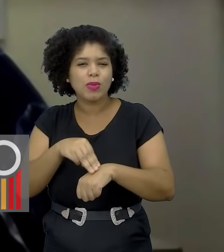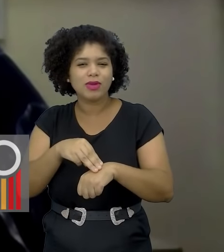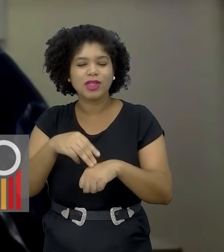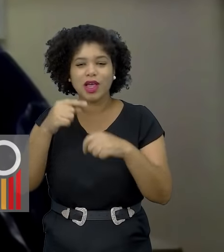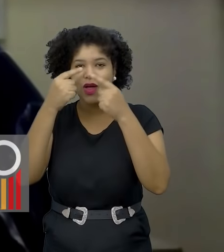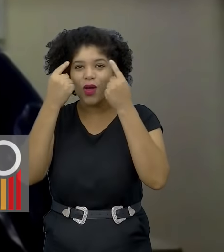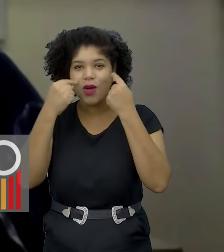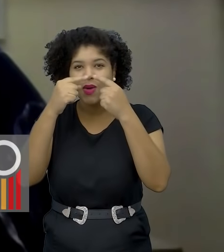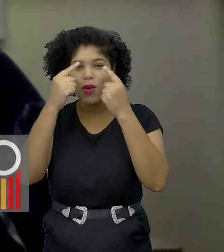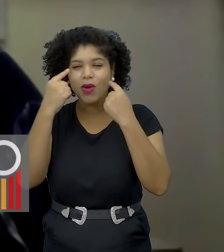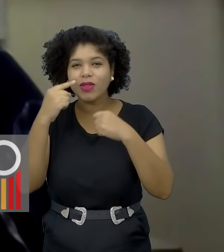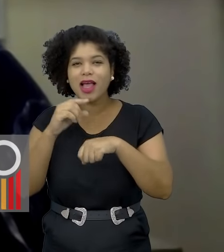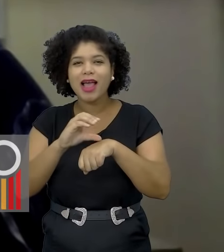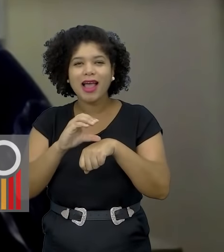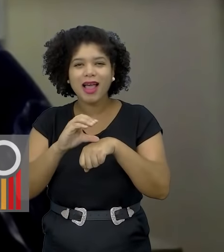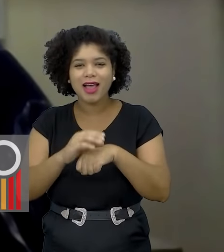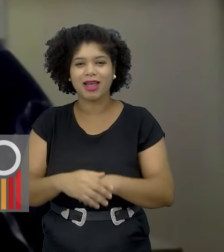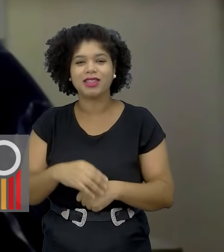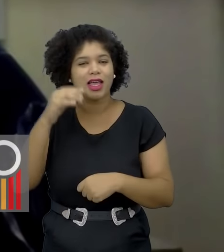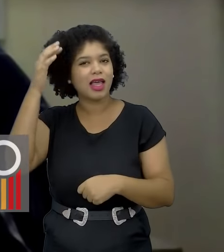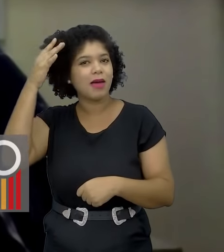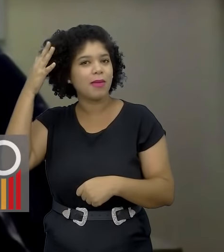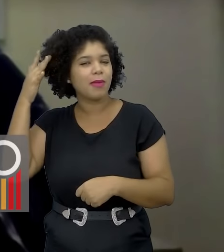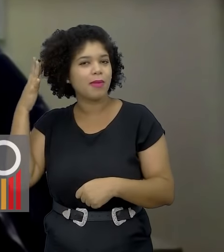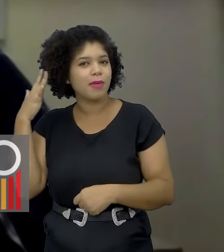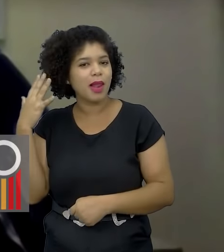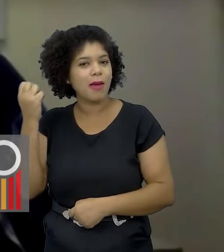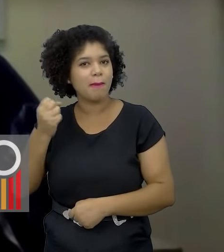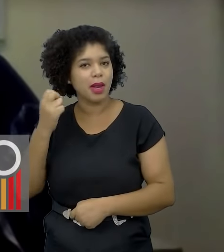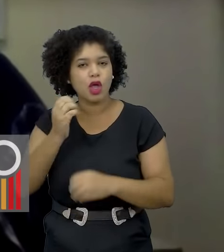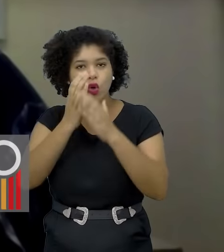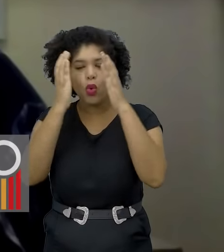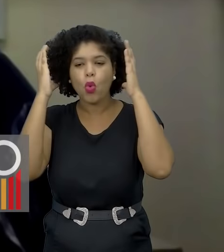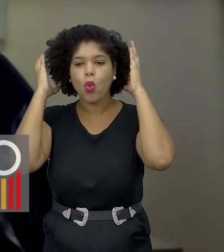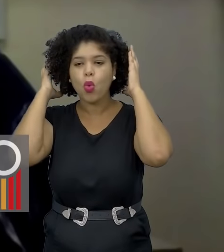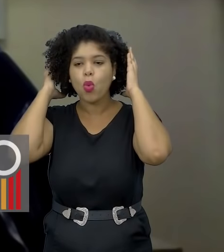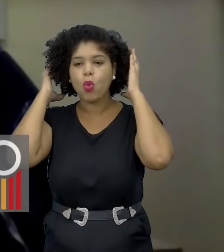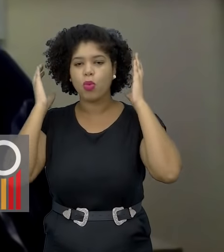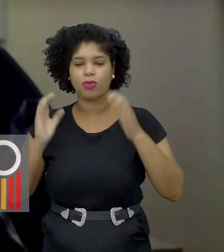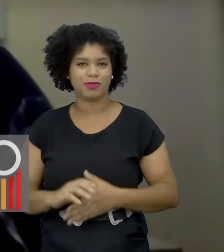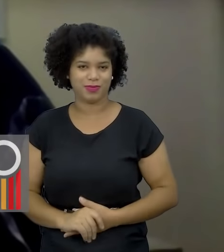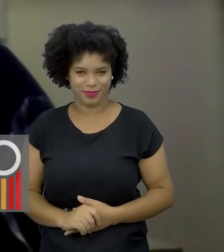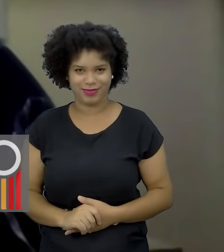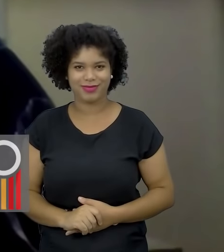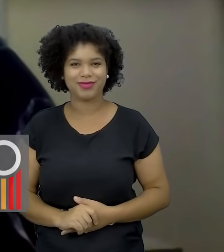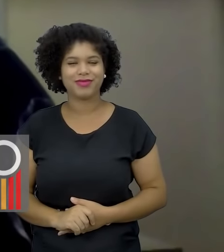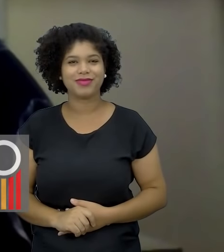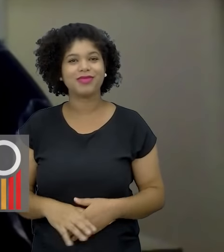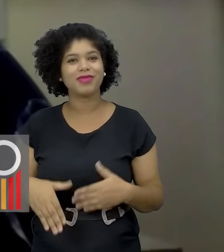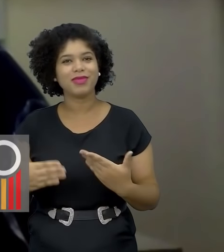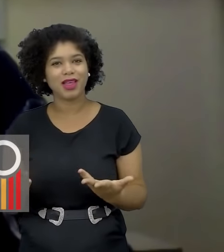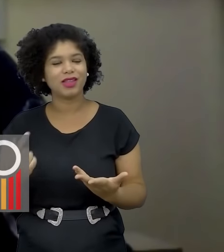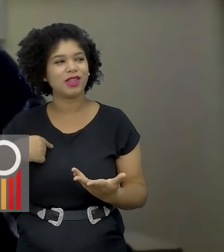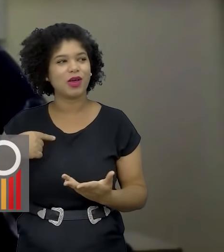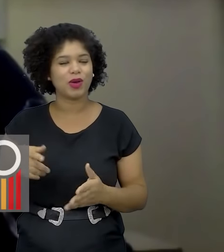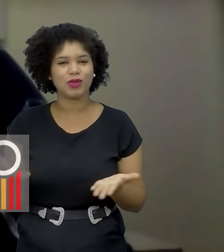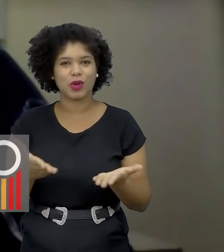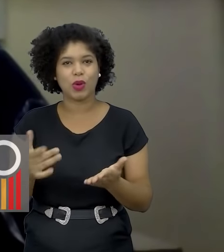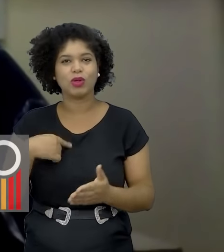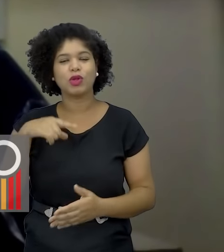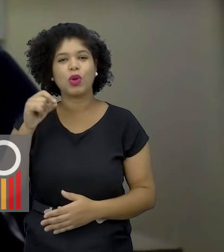olhos castanhos, tenho o cabelo grisalho que está preso hoje e estou